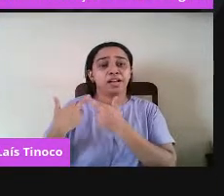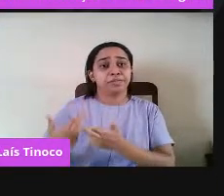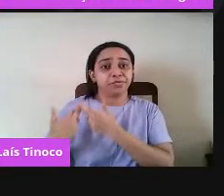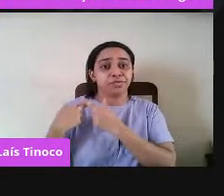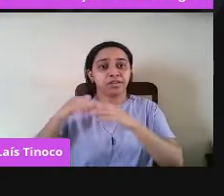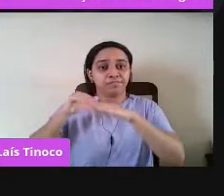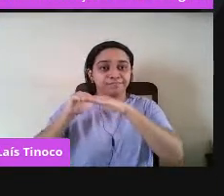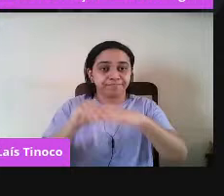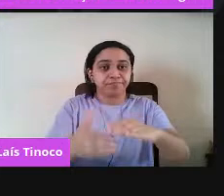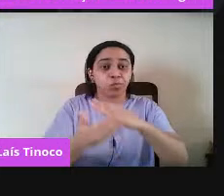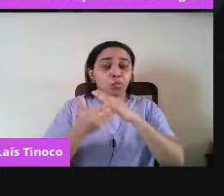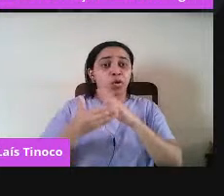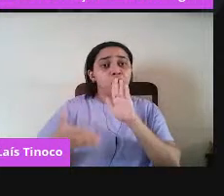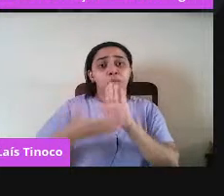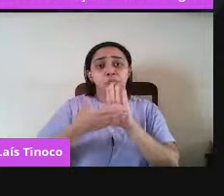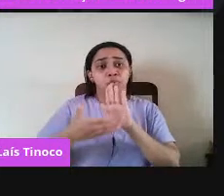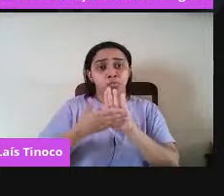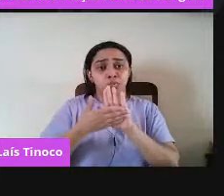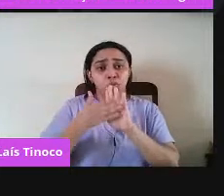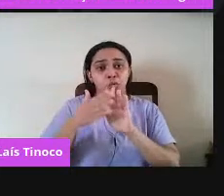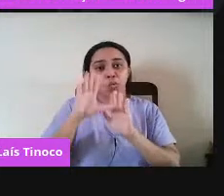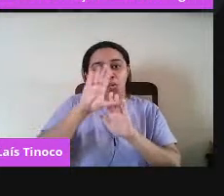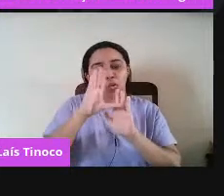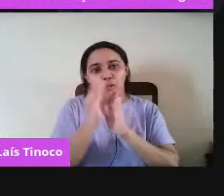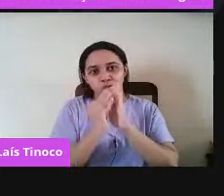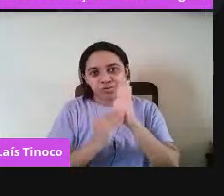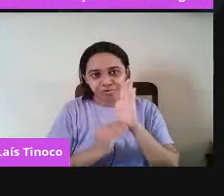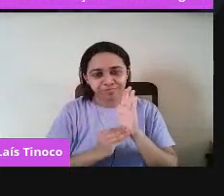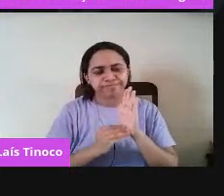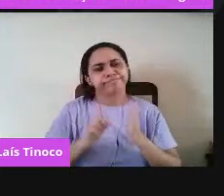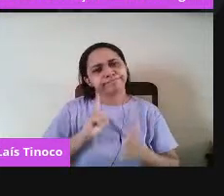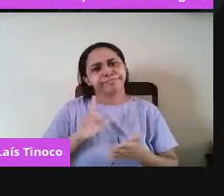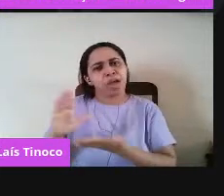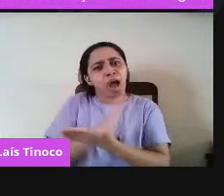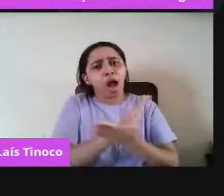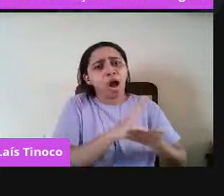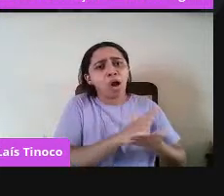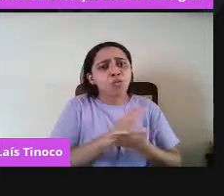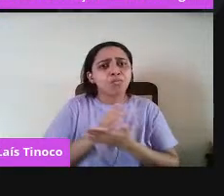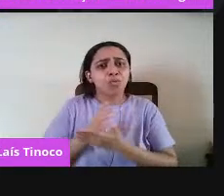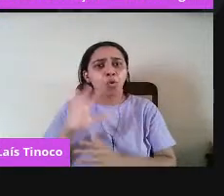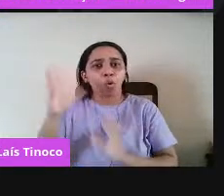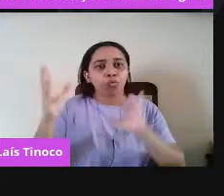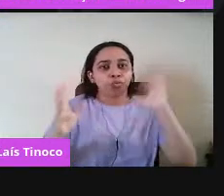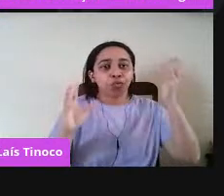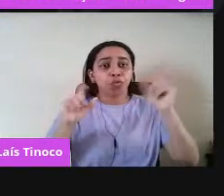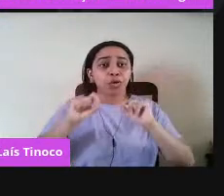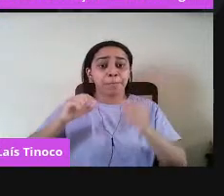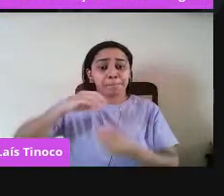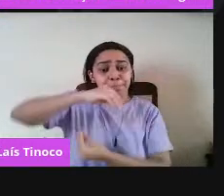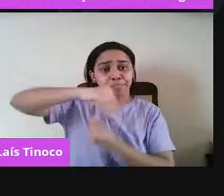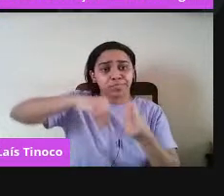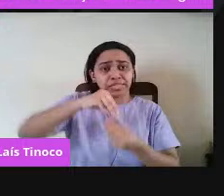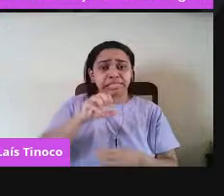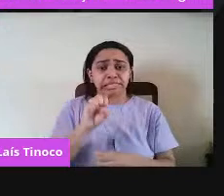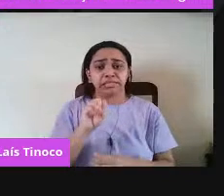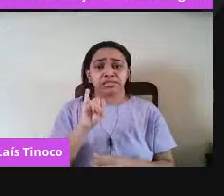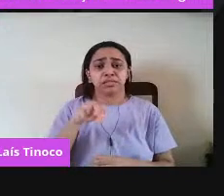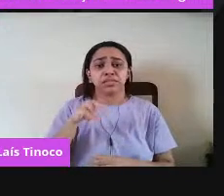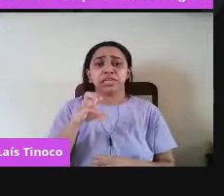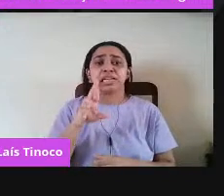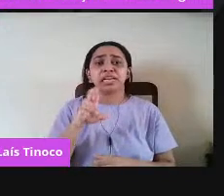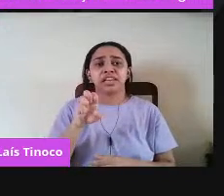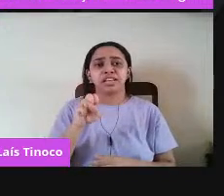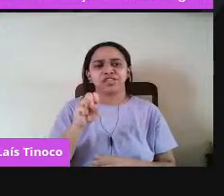proposicional dos seus enunciados. Existem situações de sincretismo. O que é o sincretismo? É quando há